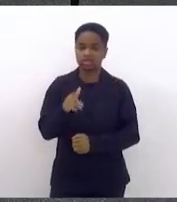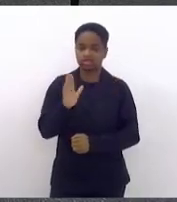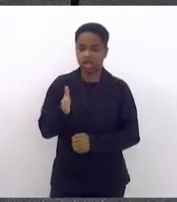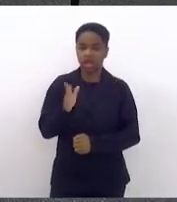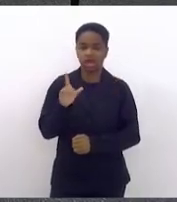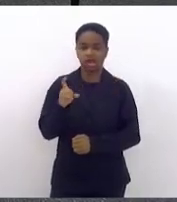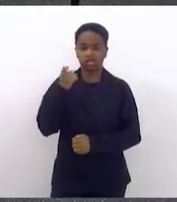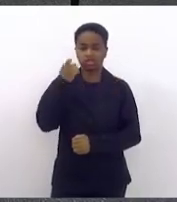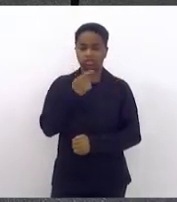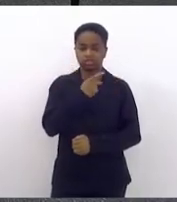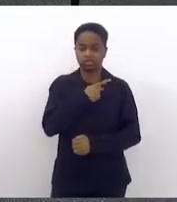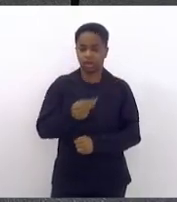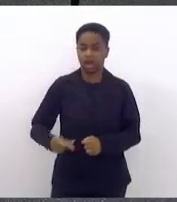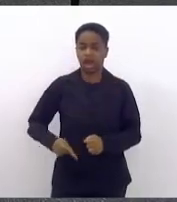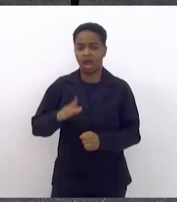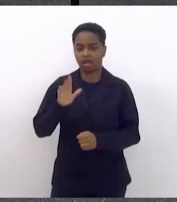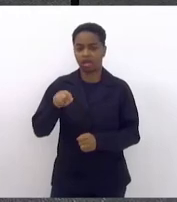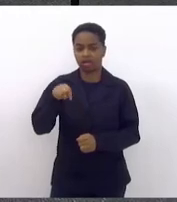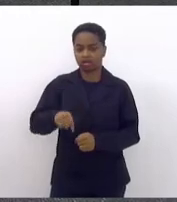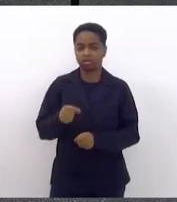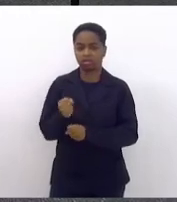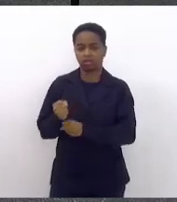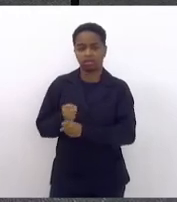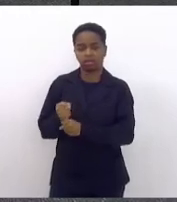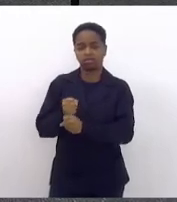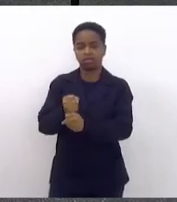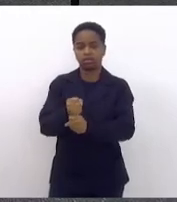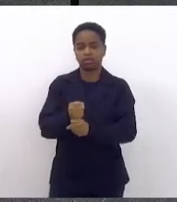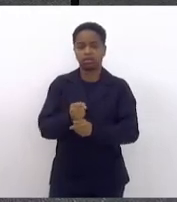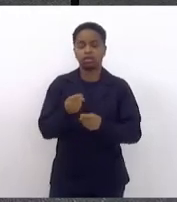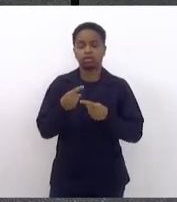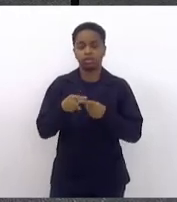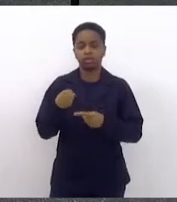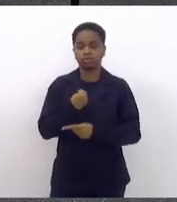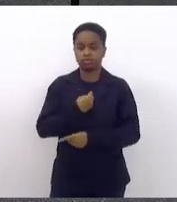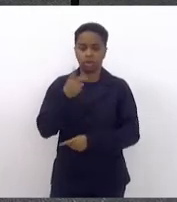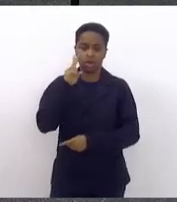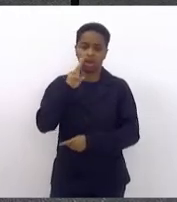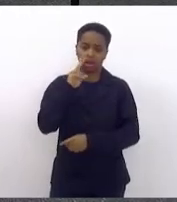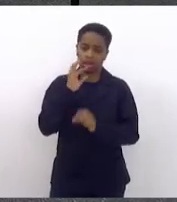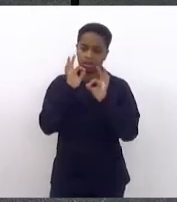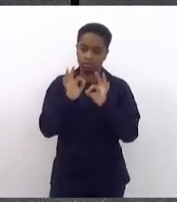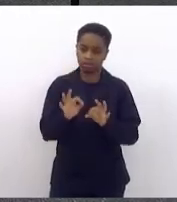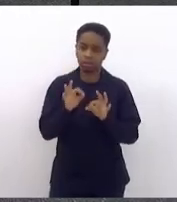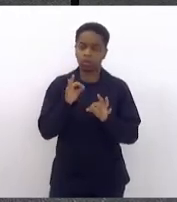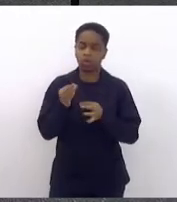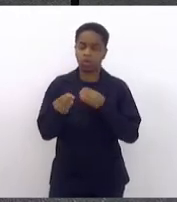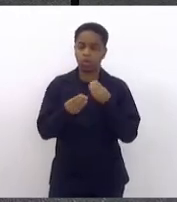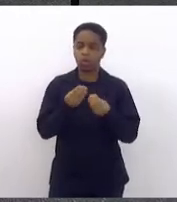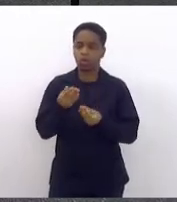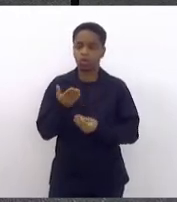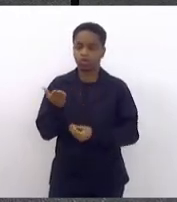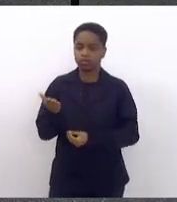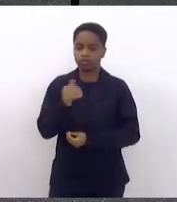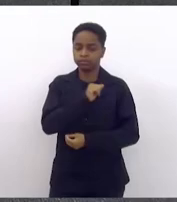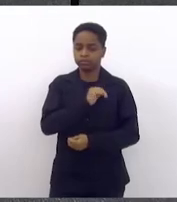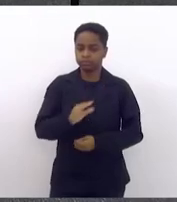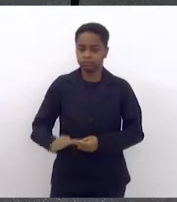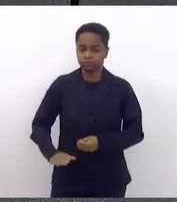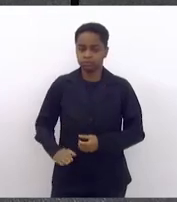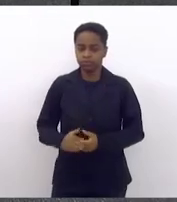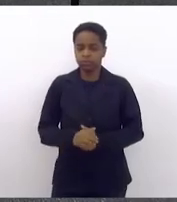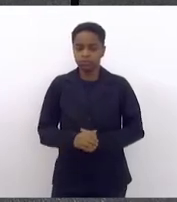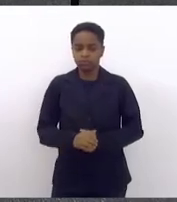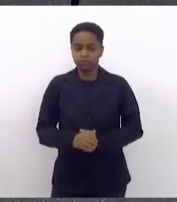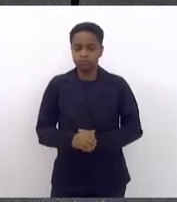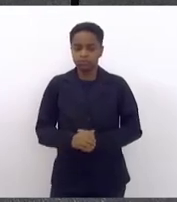anos, né, todos nós aqui temos uma recordação muito boa do nosso camarada André Siciliano.